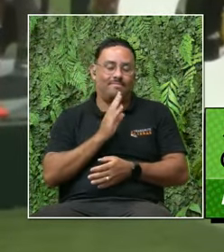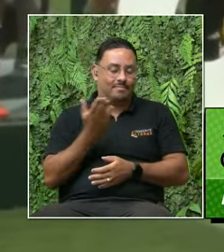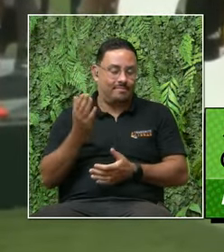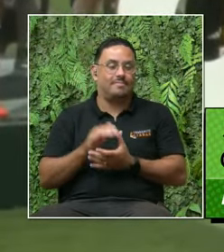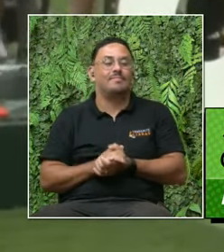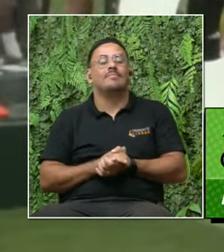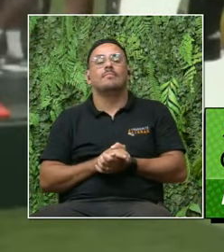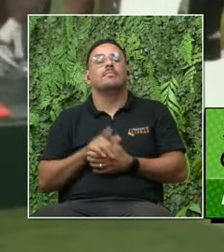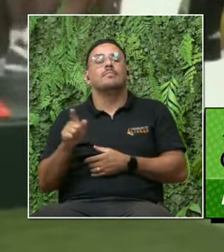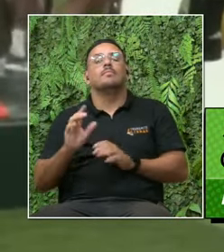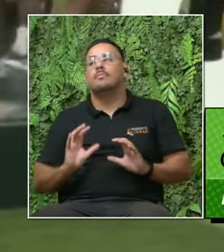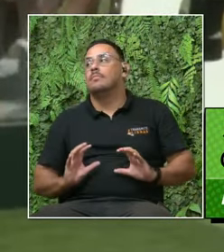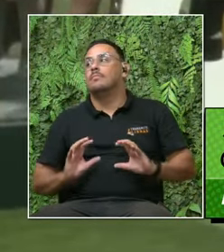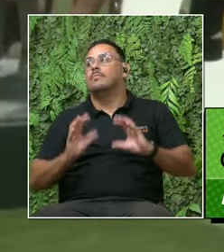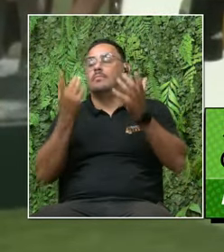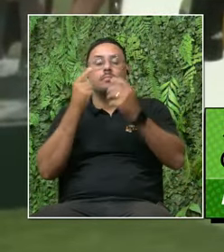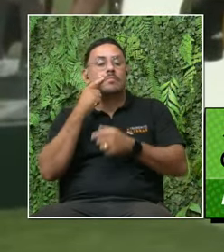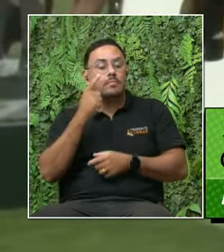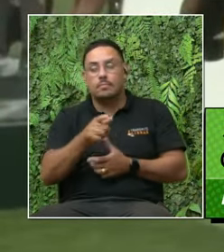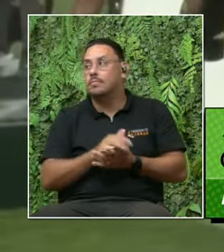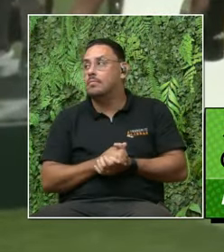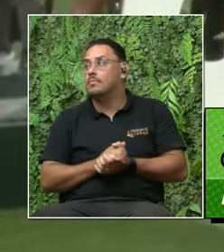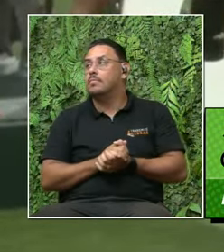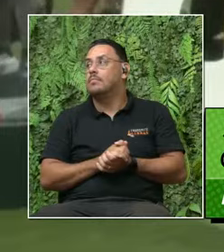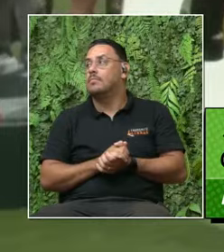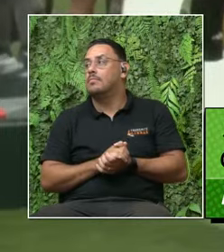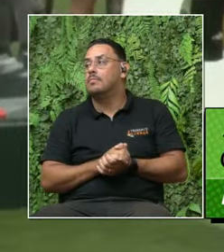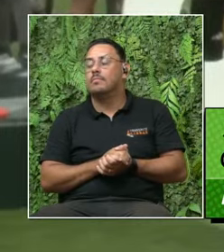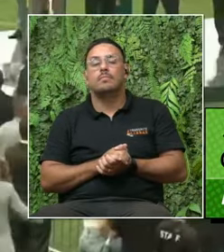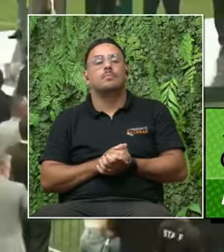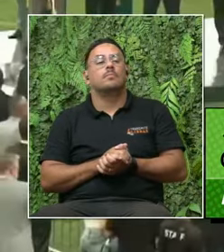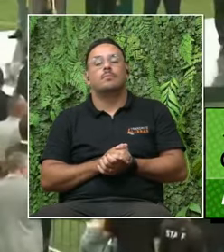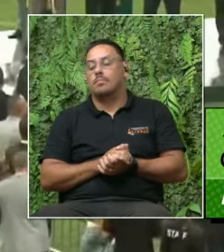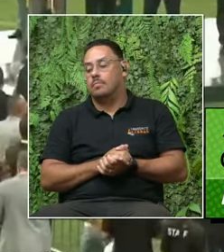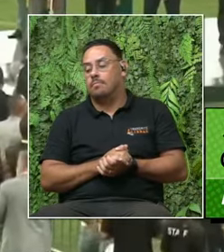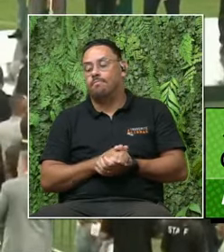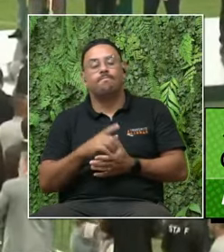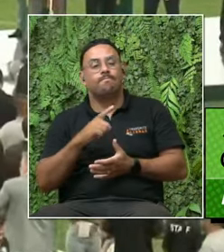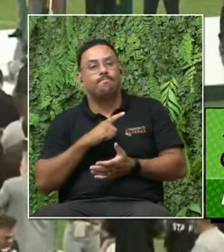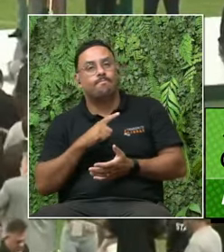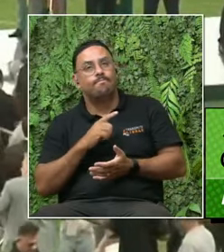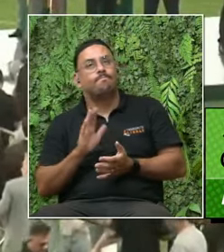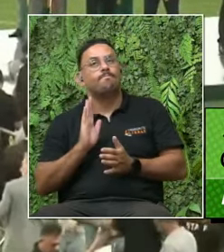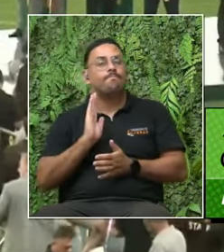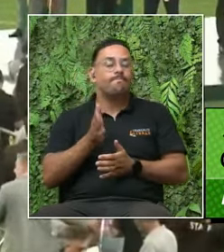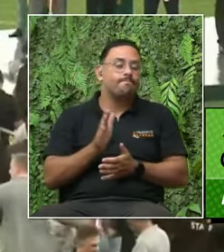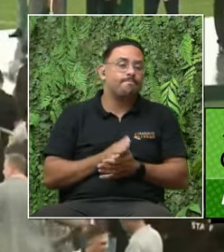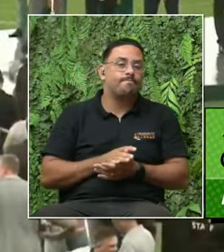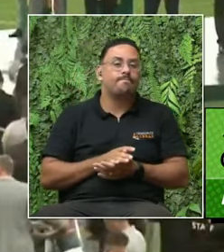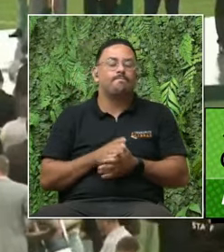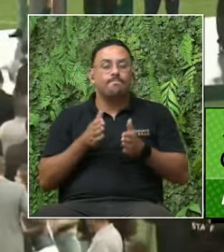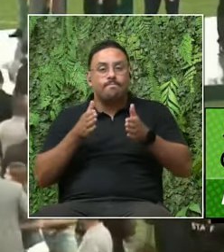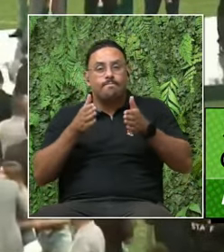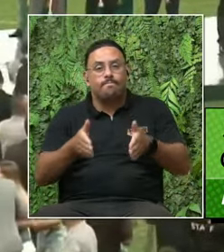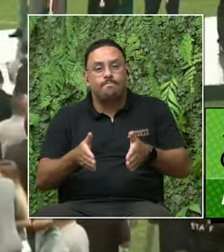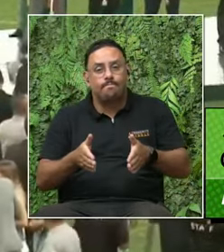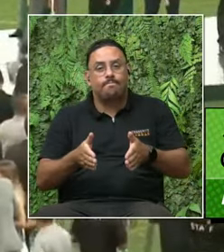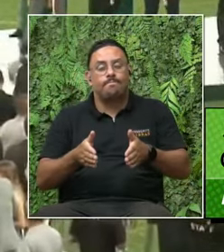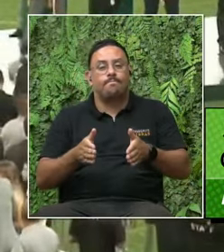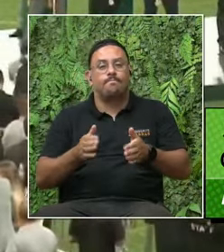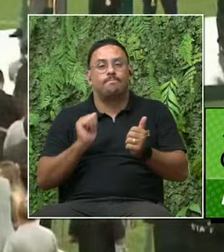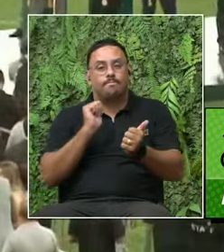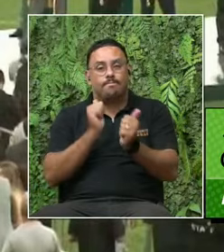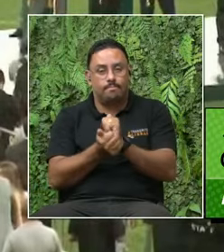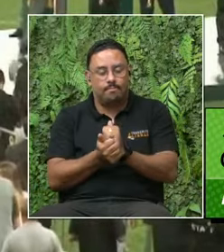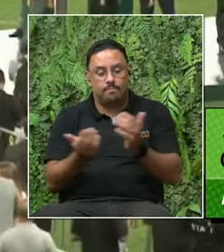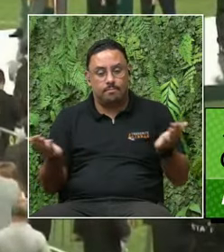o a a festa tá rolando lá embaixo hein Bob não já deve ter aí o chegou chegou todo mundo PR festa lá